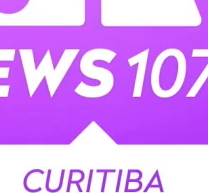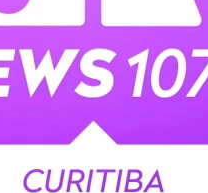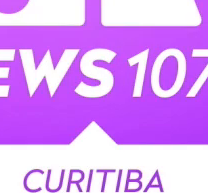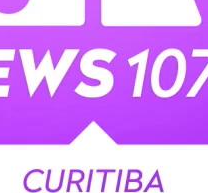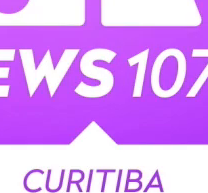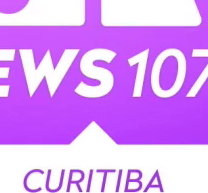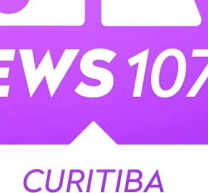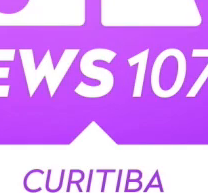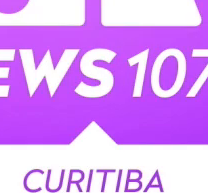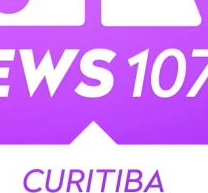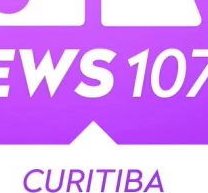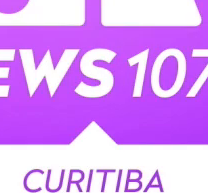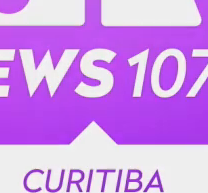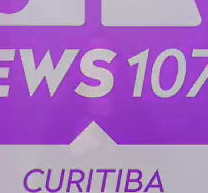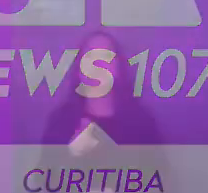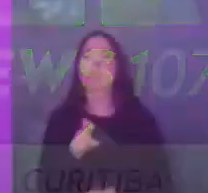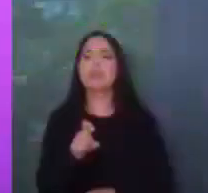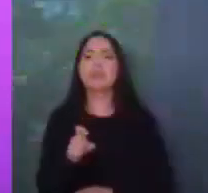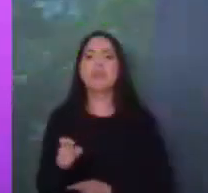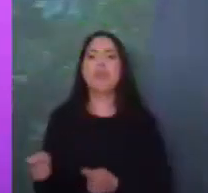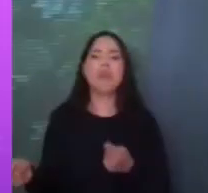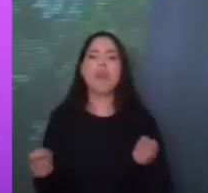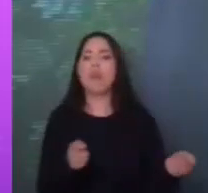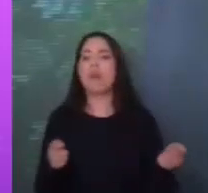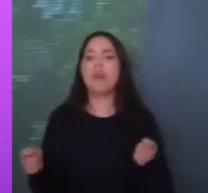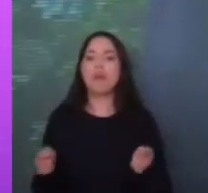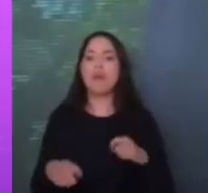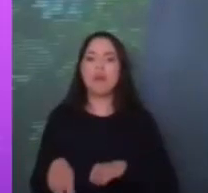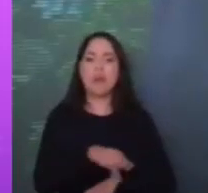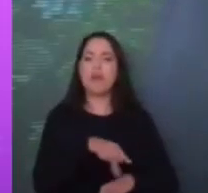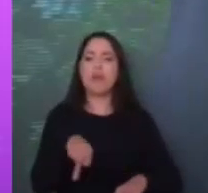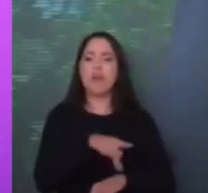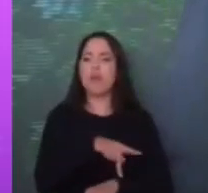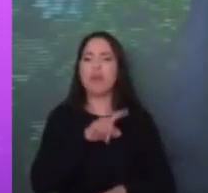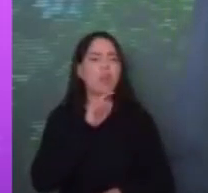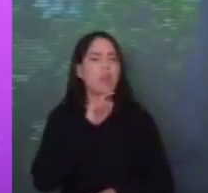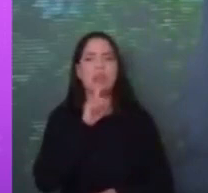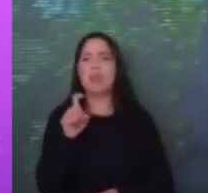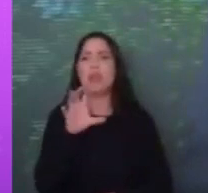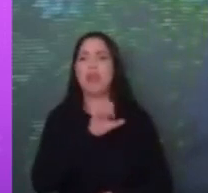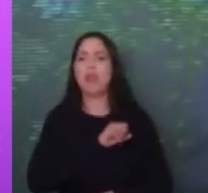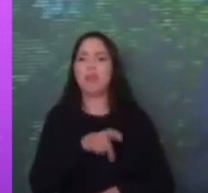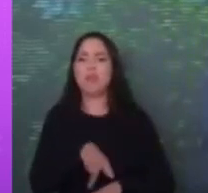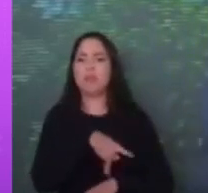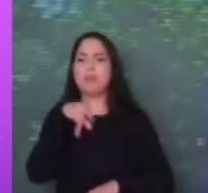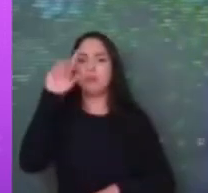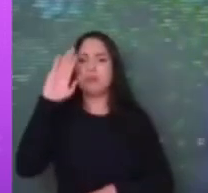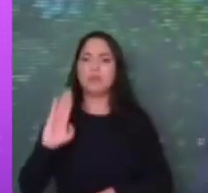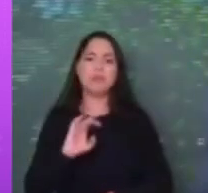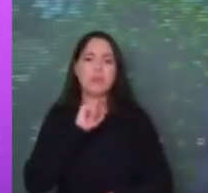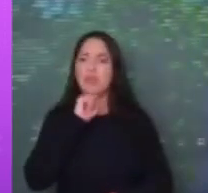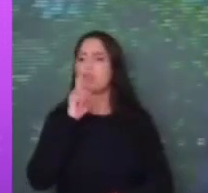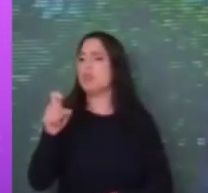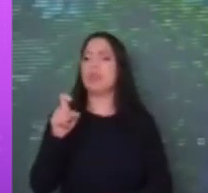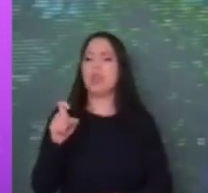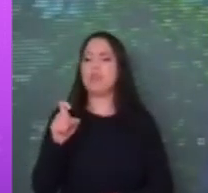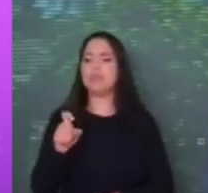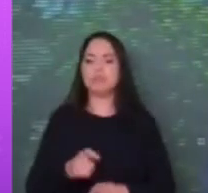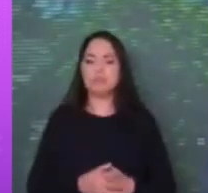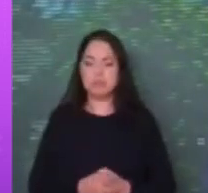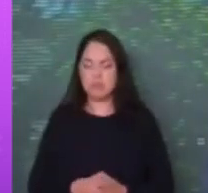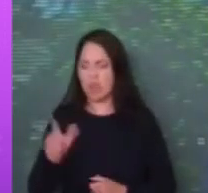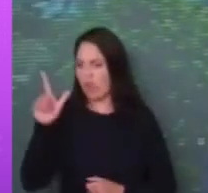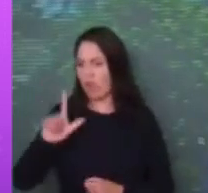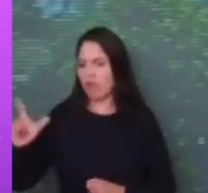avançar dentro das suas dificuldades. Nós também procuramos parlamentares de Curitiba para comentar ações programadas para hoje.